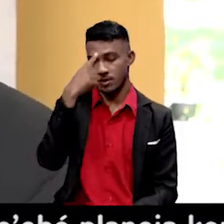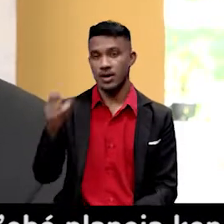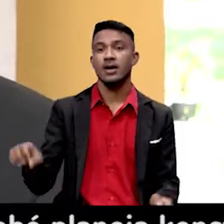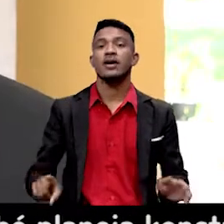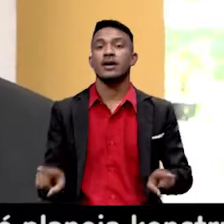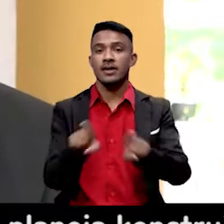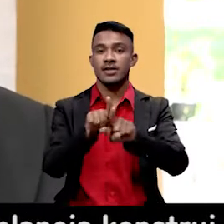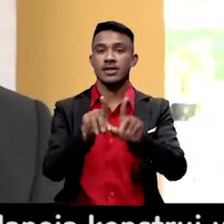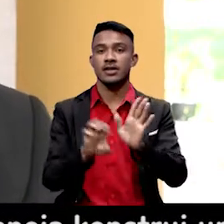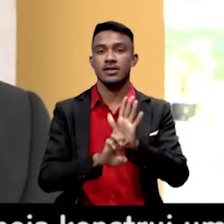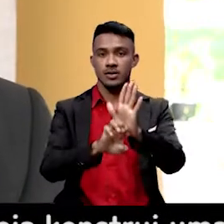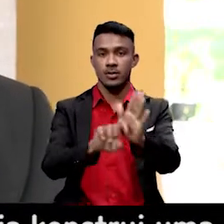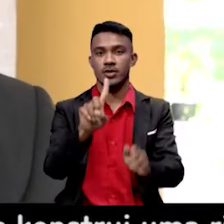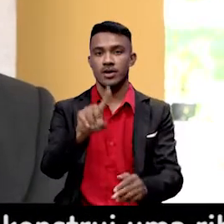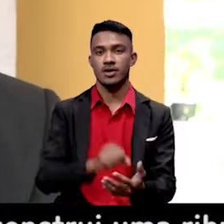era